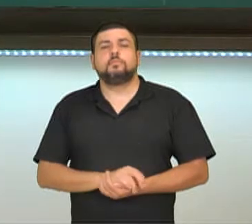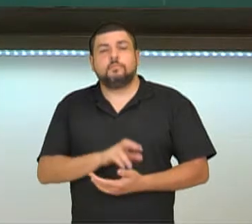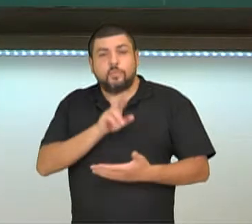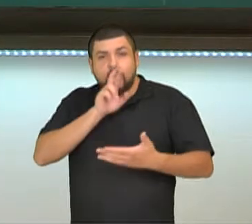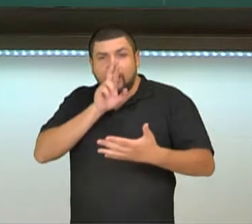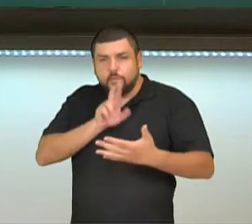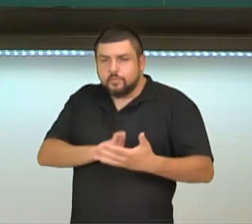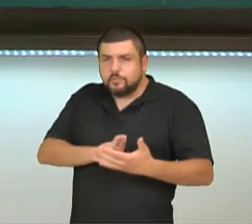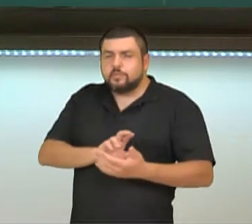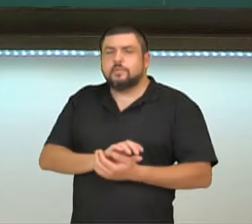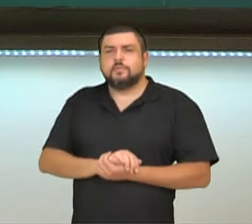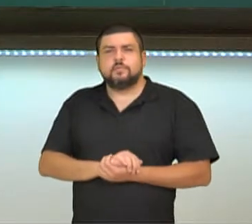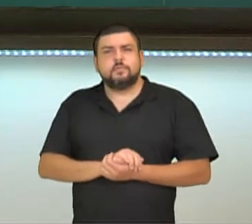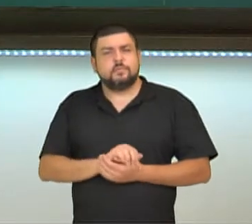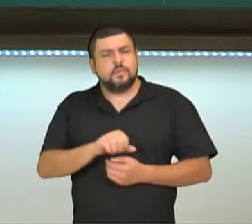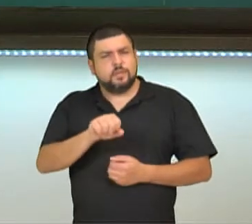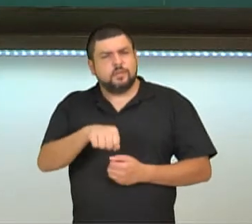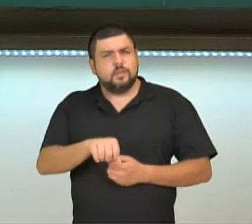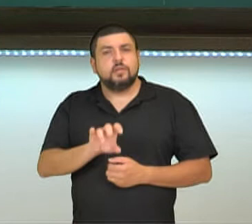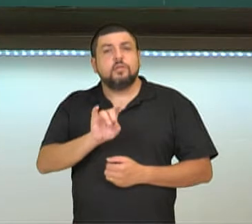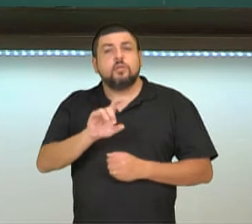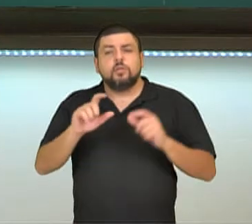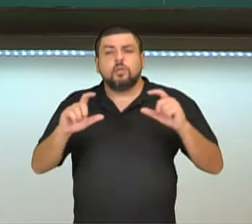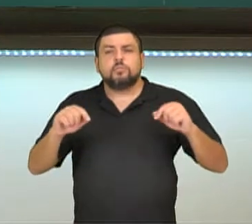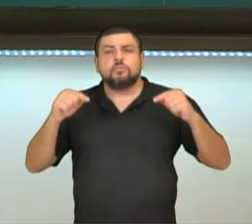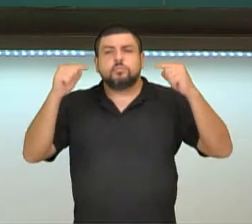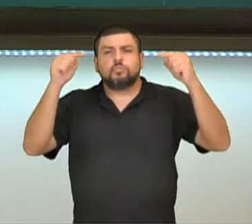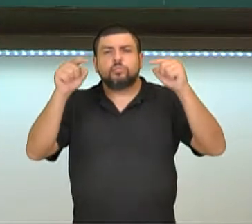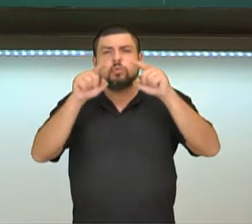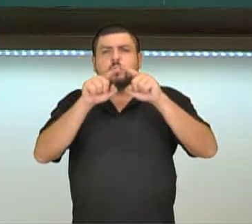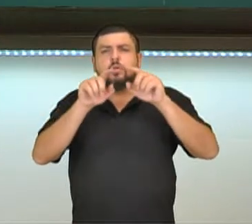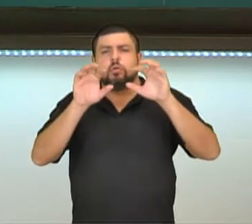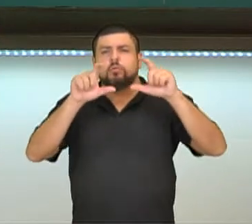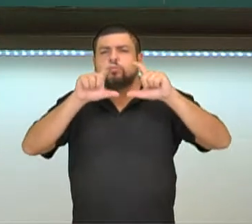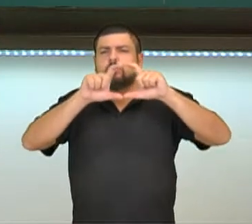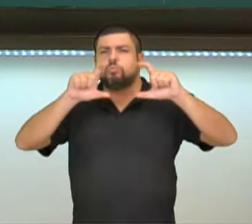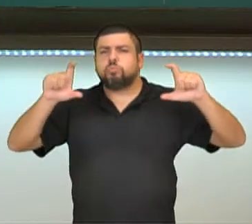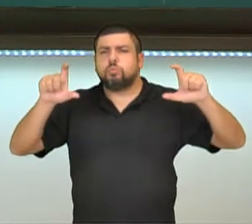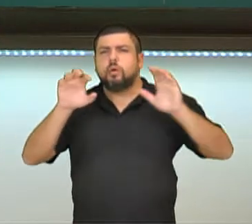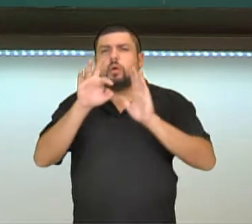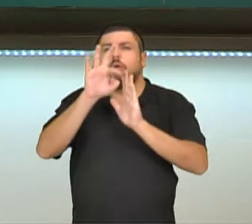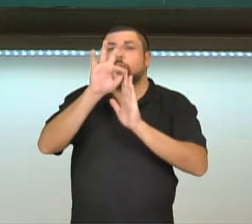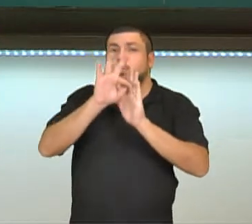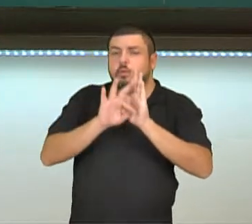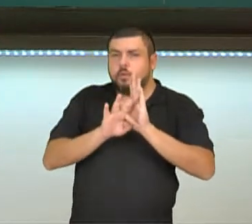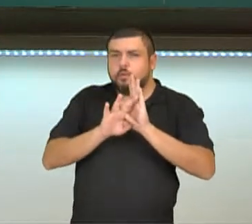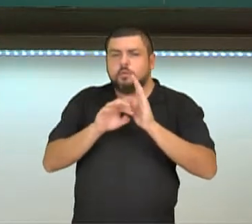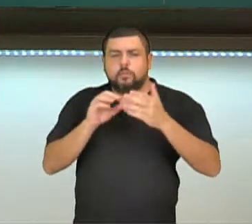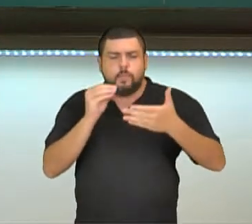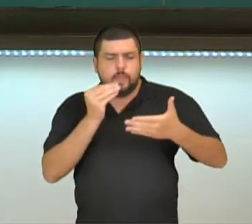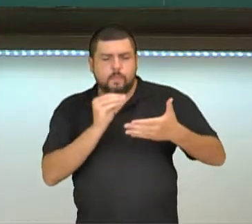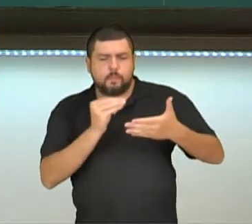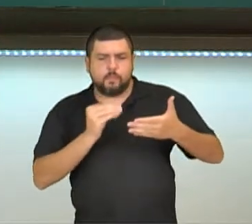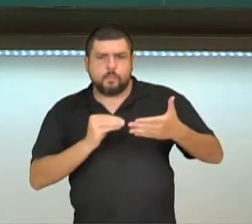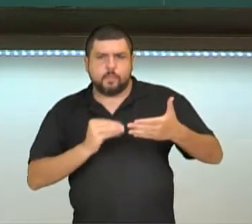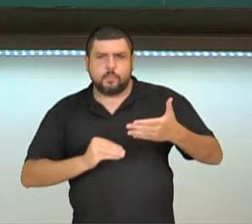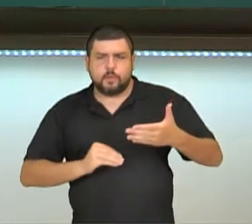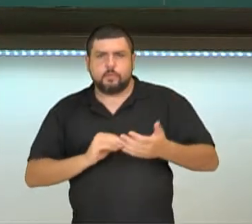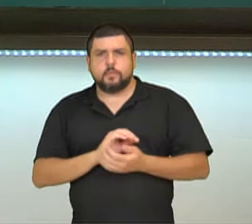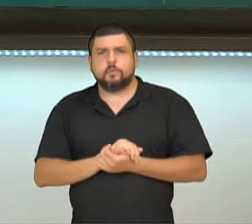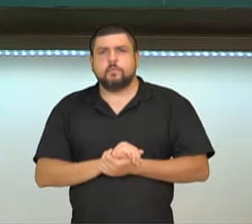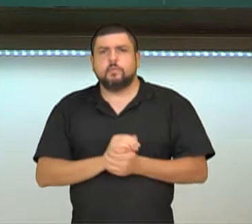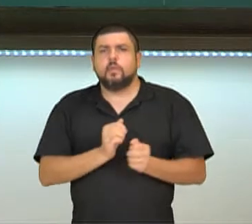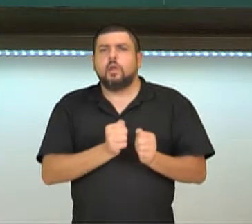Respondeu? Sim, era só olhar no texto de cima, né? E fazer aí as inferências necessárias. Por que o arroz